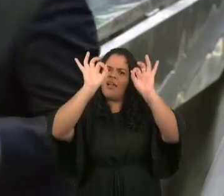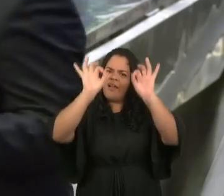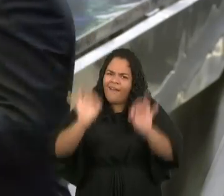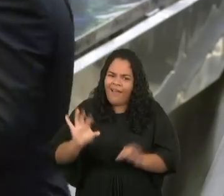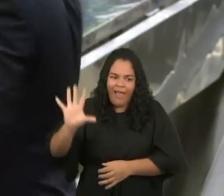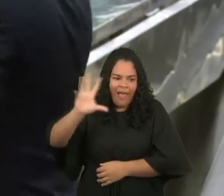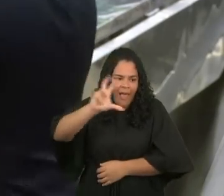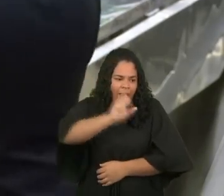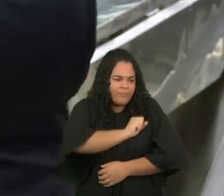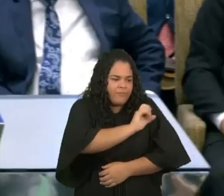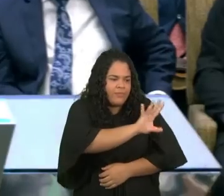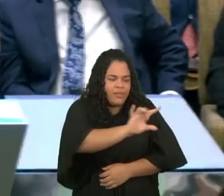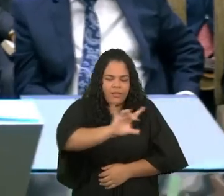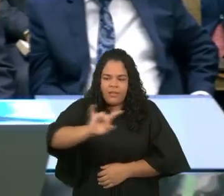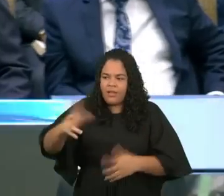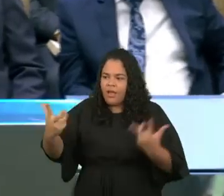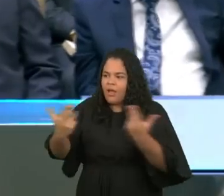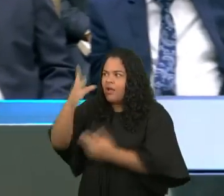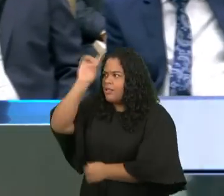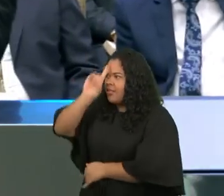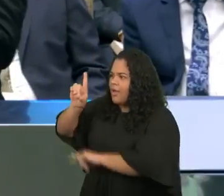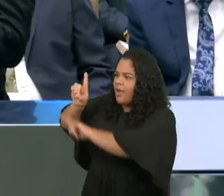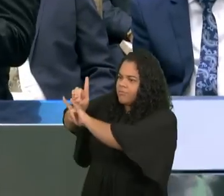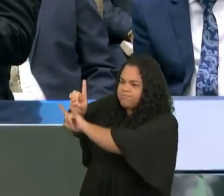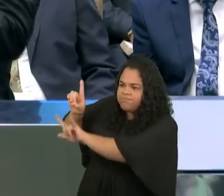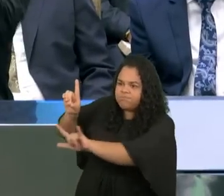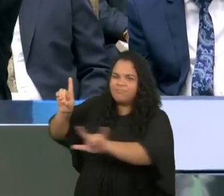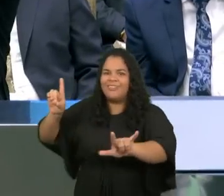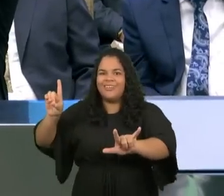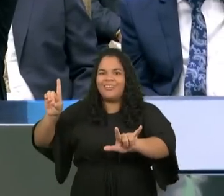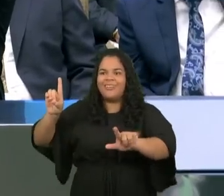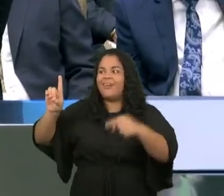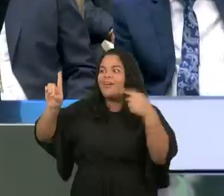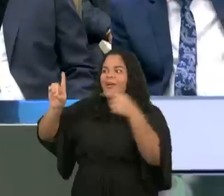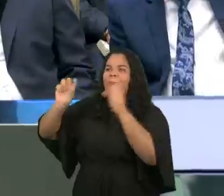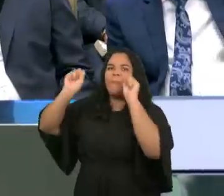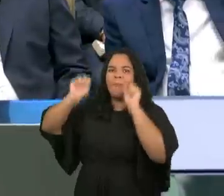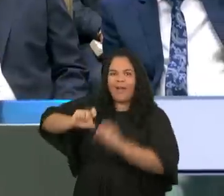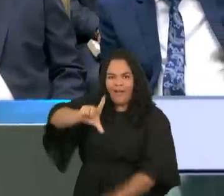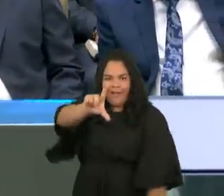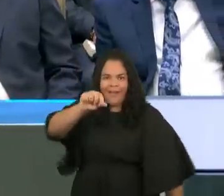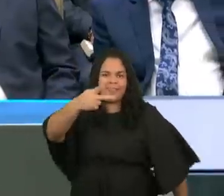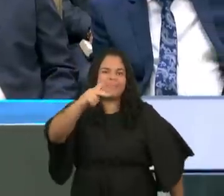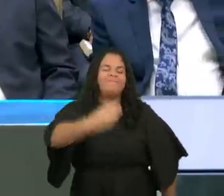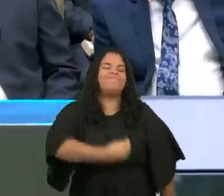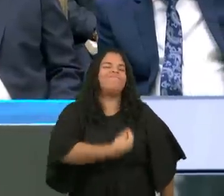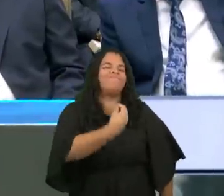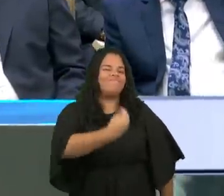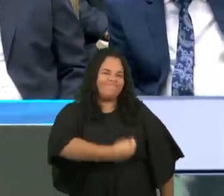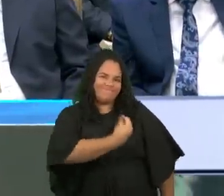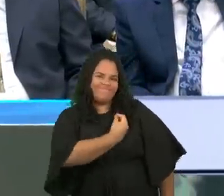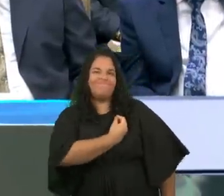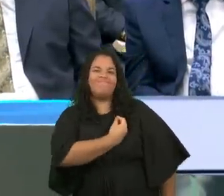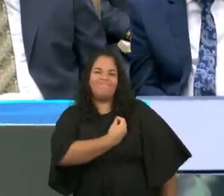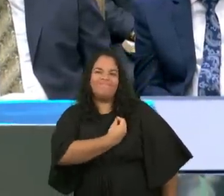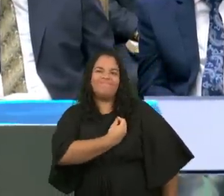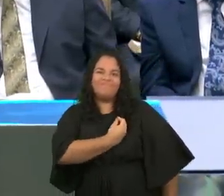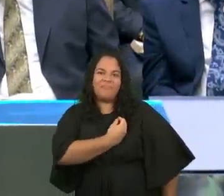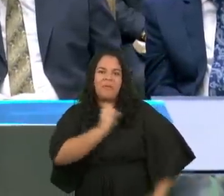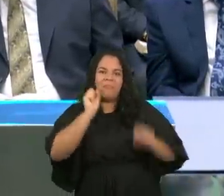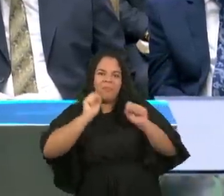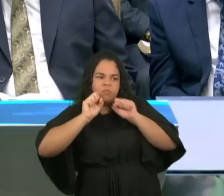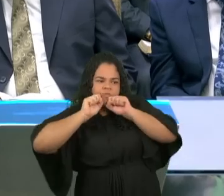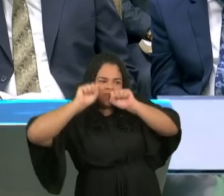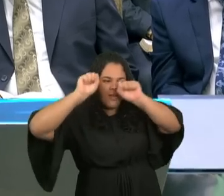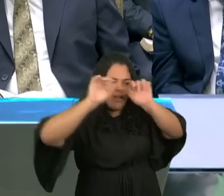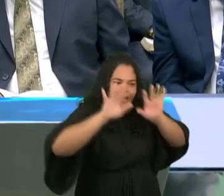ama, Deus vai contar com você para que o amor dele chegue nessas pessoas.